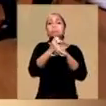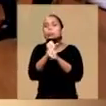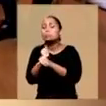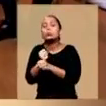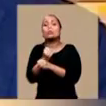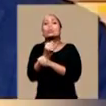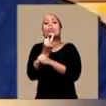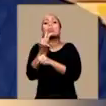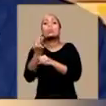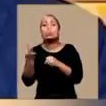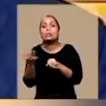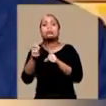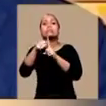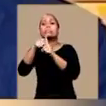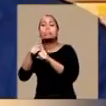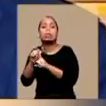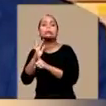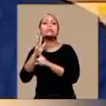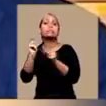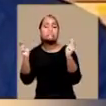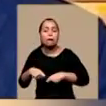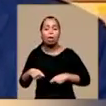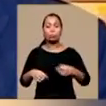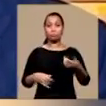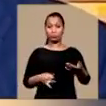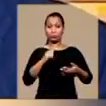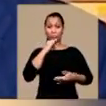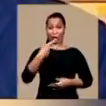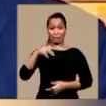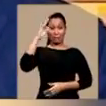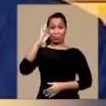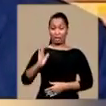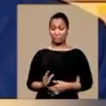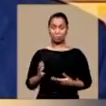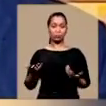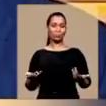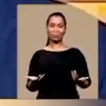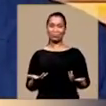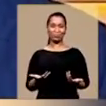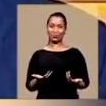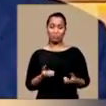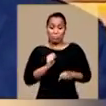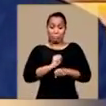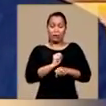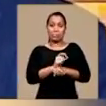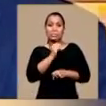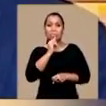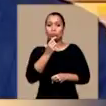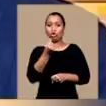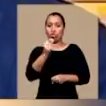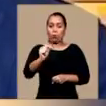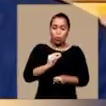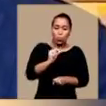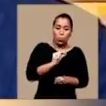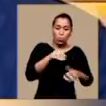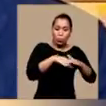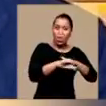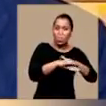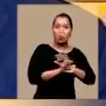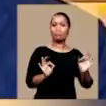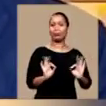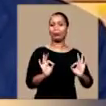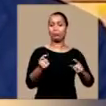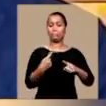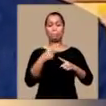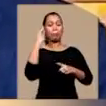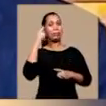bom. Infelizmente, a maioria dos brasileiros, né, eles não têm o costume de poupar um pouquinho do que ele ganha no final do mês. Ele não acredita